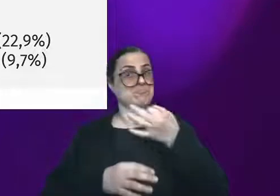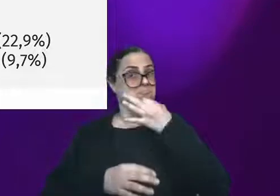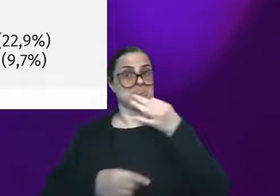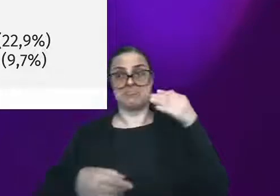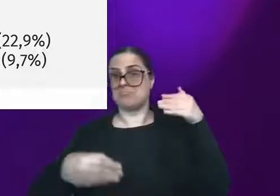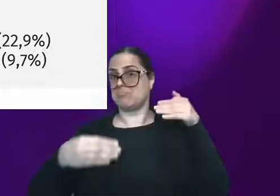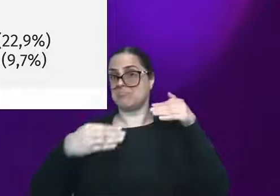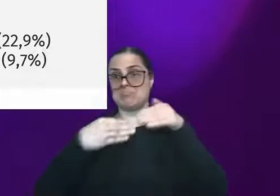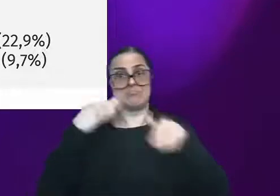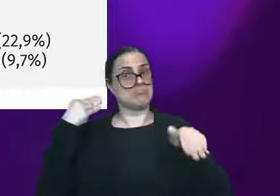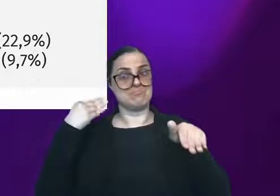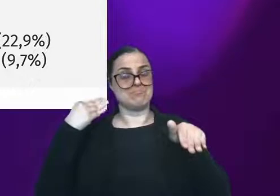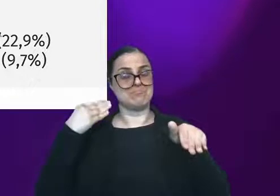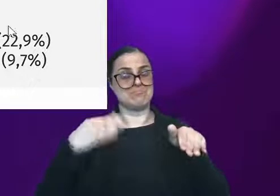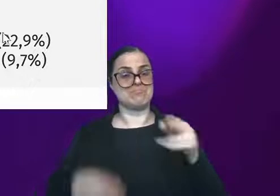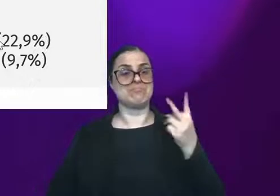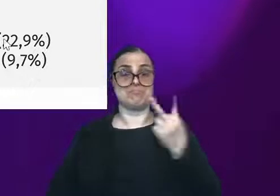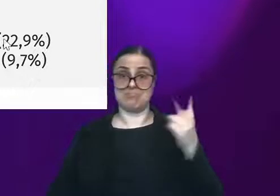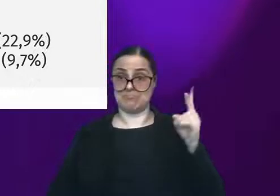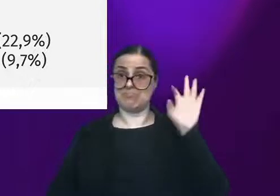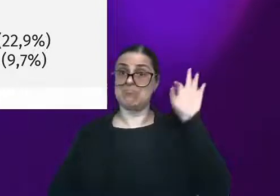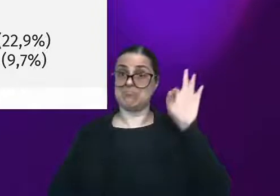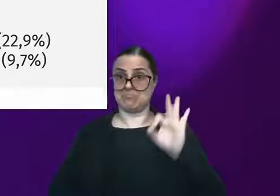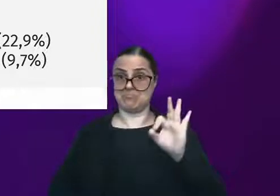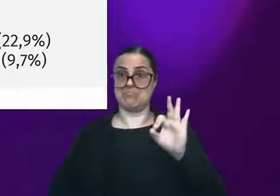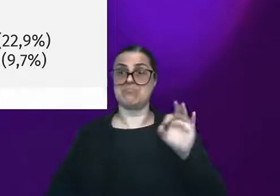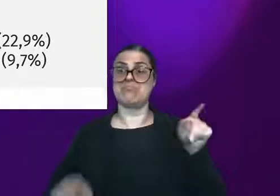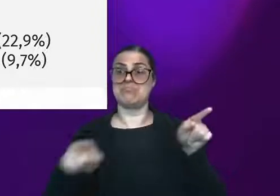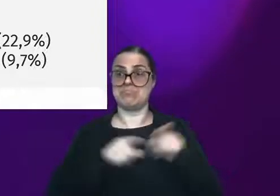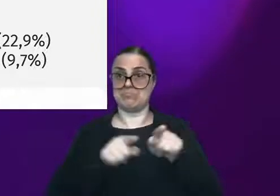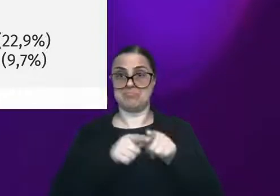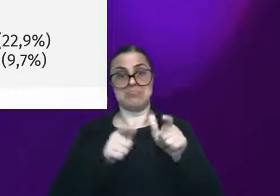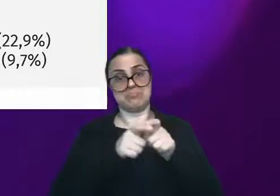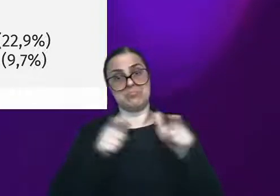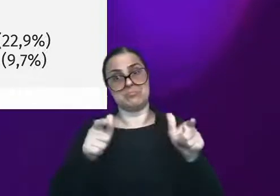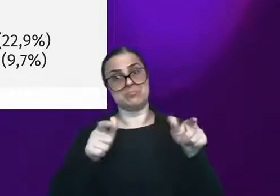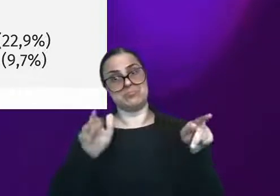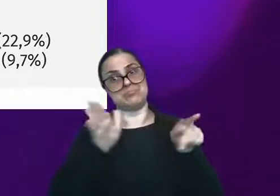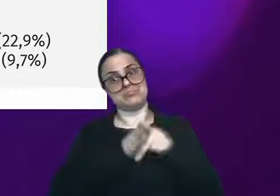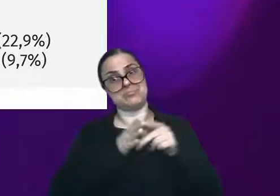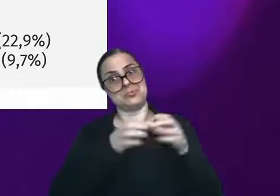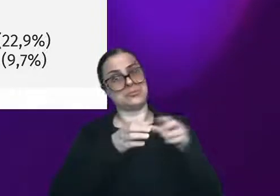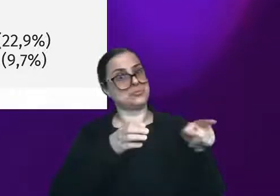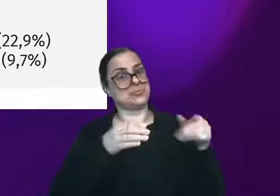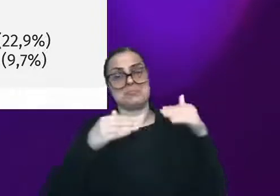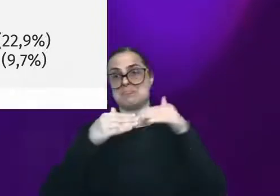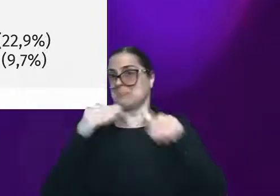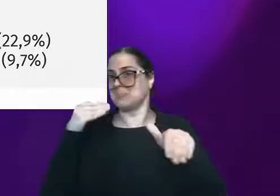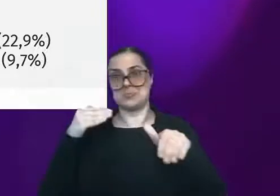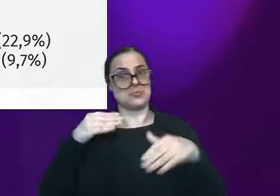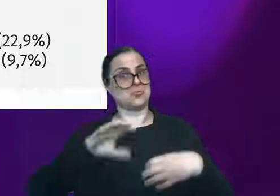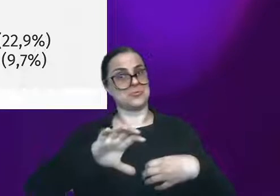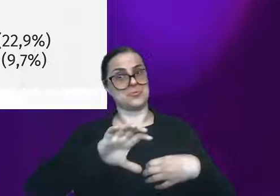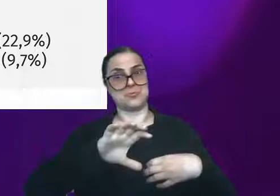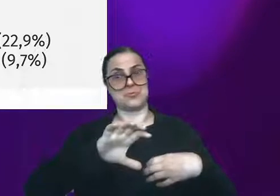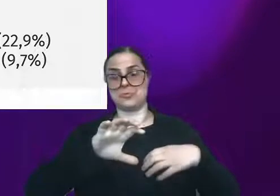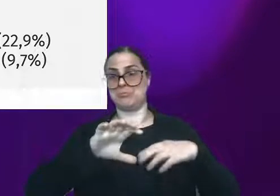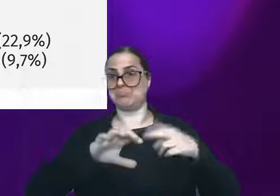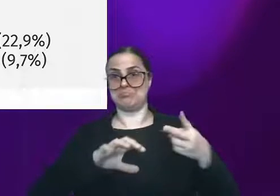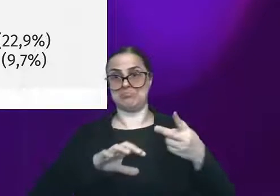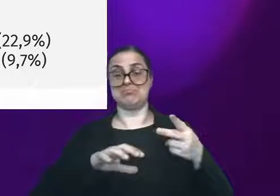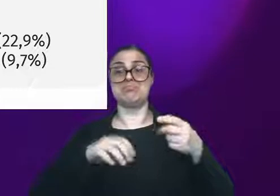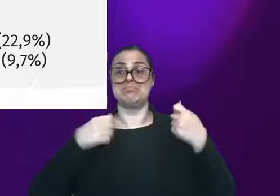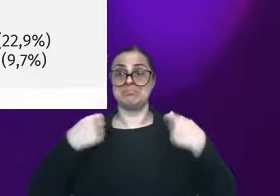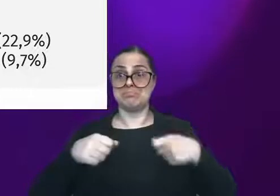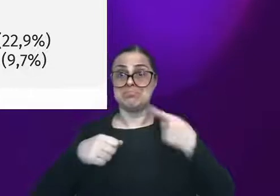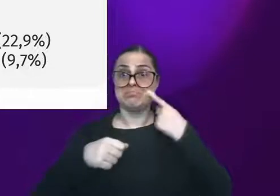uma recorrência maior no grupo discordante, obviamente. Então, esse é um cuidado que a gente tem que ter na nossa alocação no